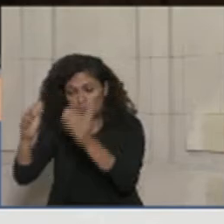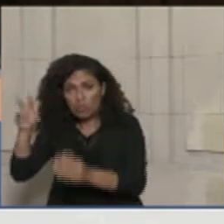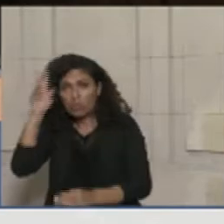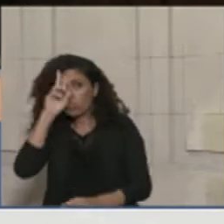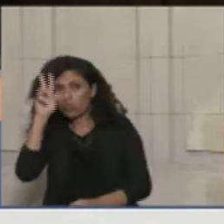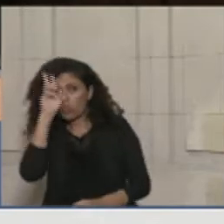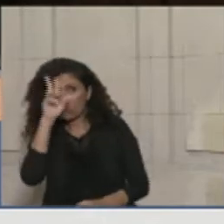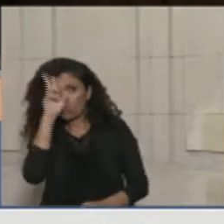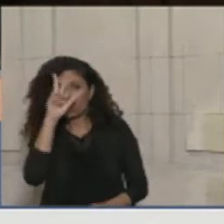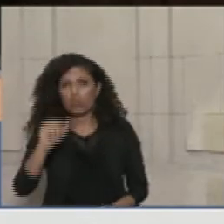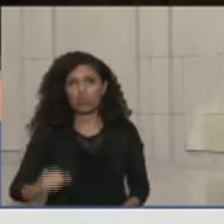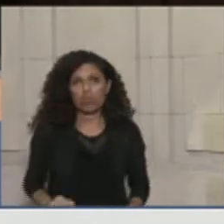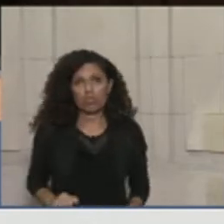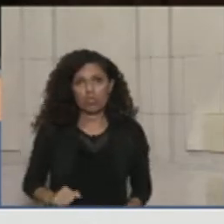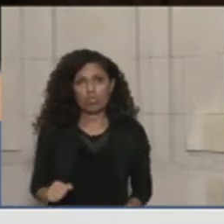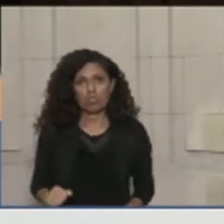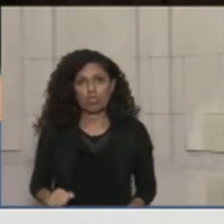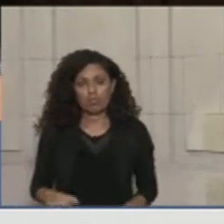é